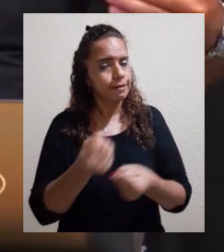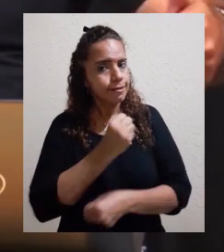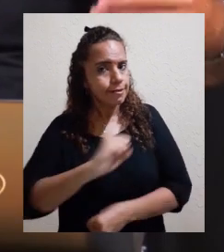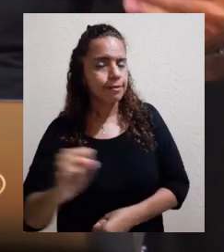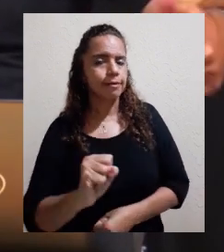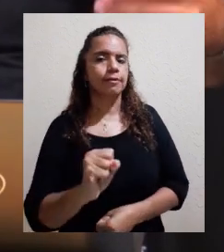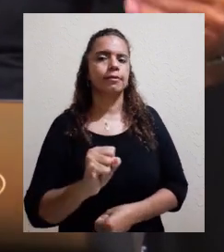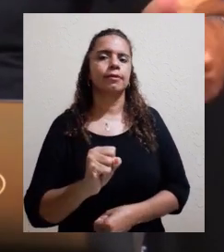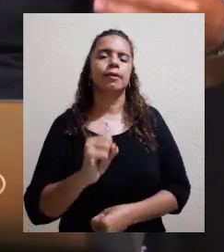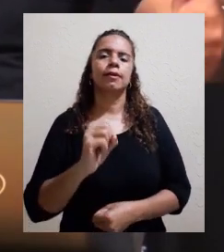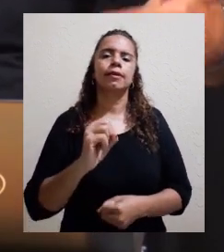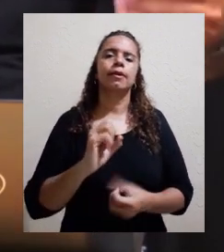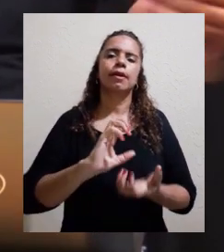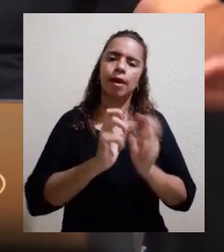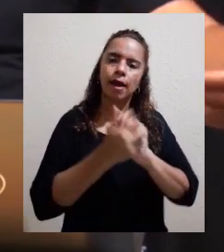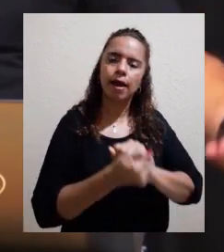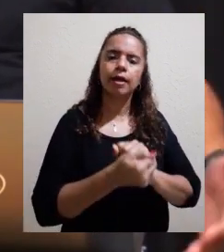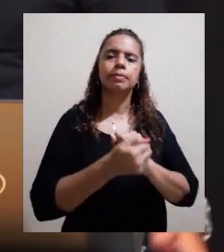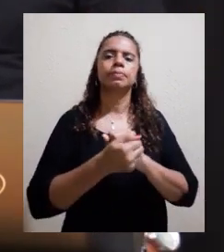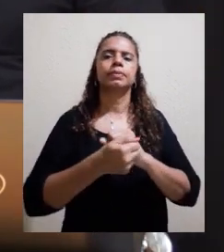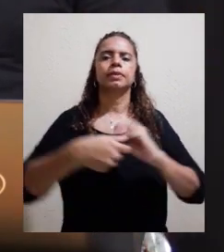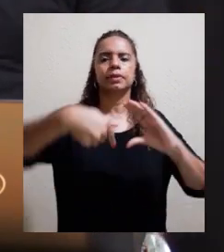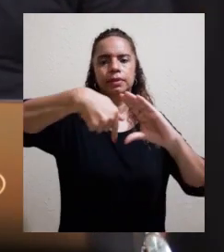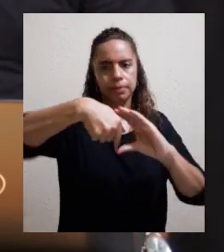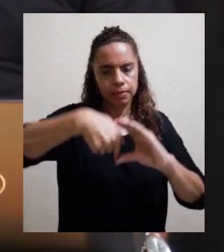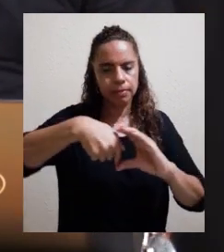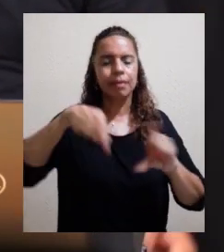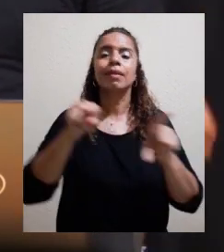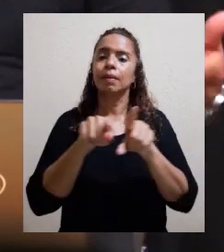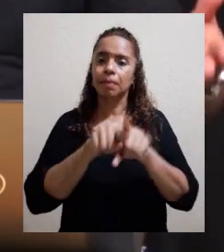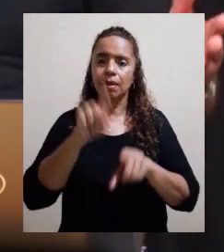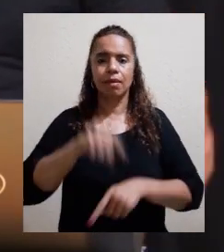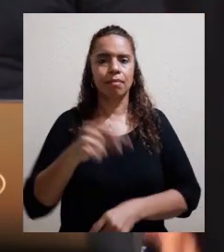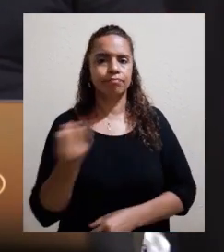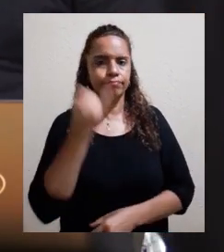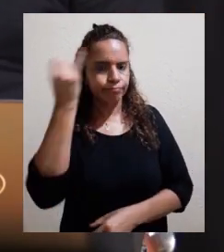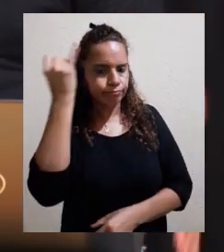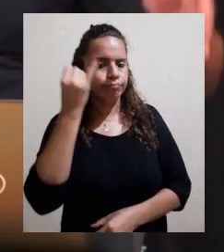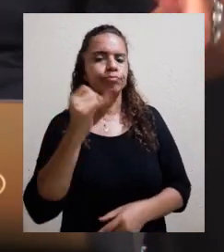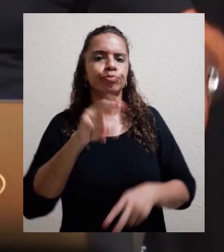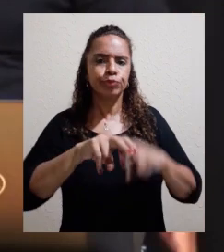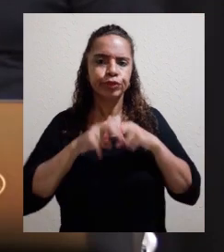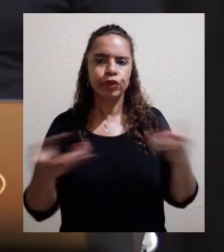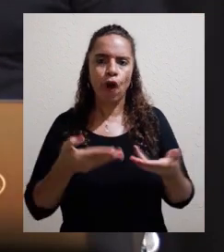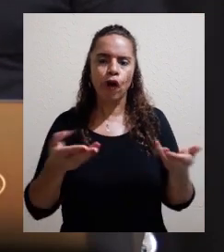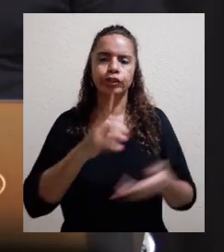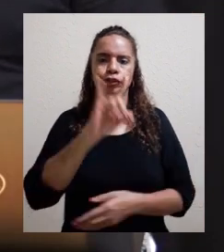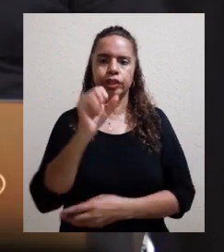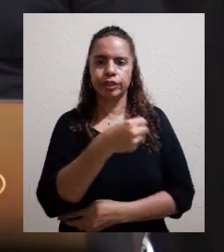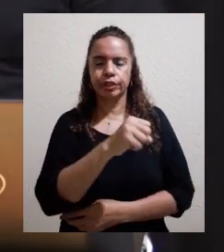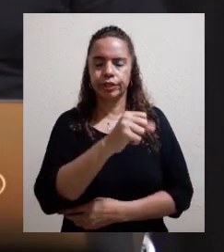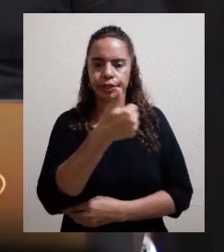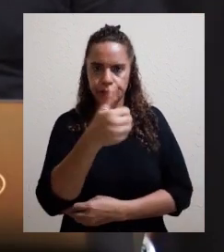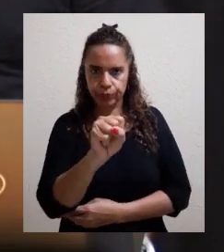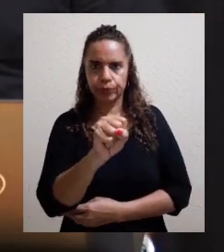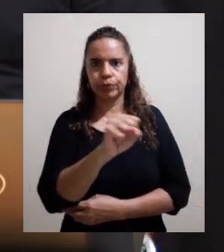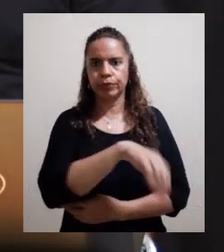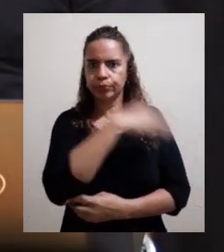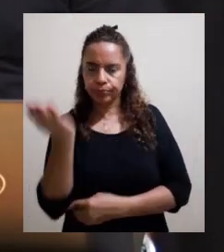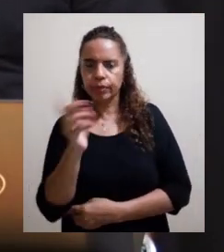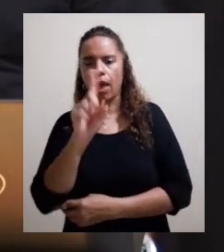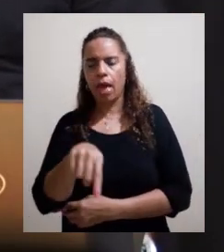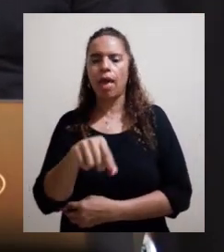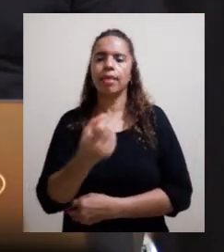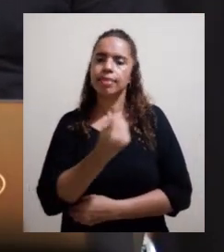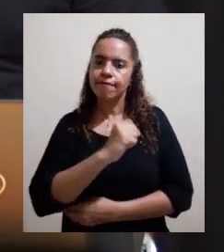a ciência, a tecnologia, CAPES, CNPq, é outro viés que a gente também tem encampado nesse dia 18, que é um dia de defesa aí